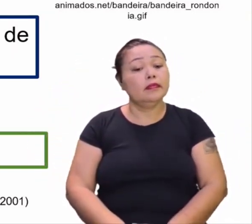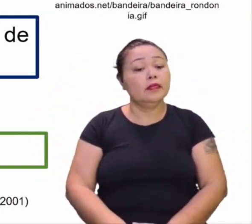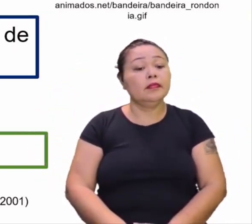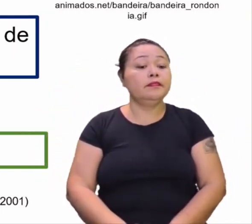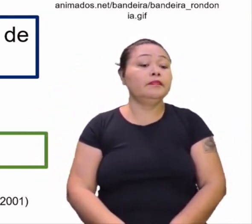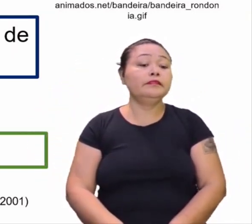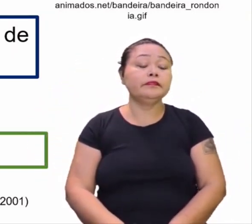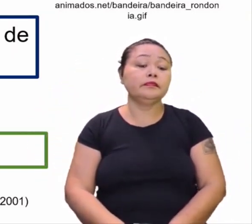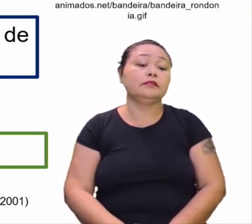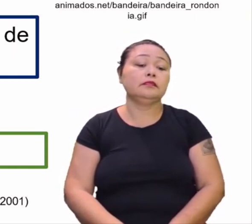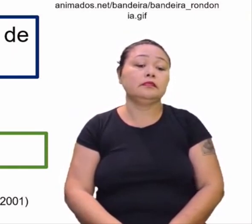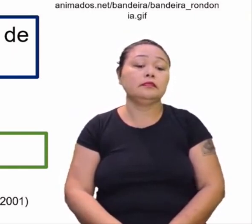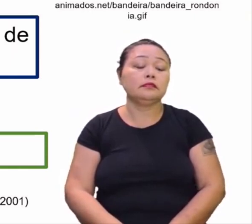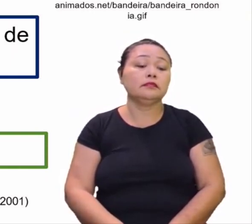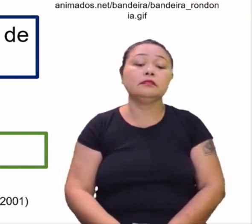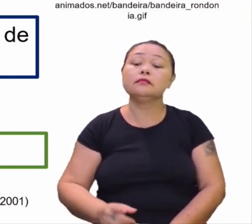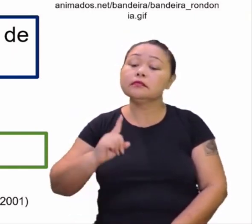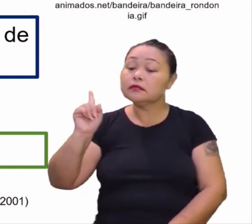Beleza.